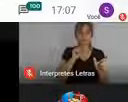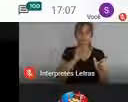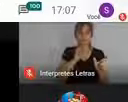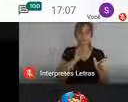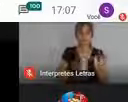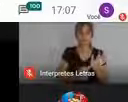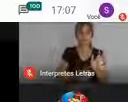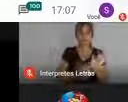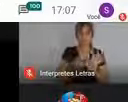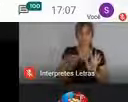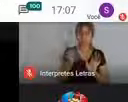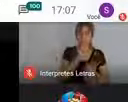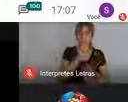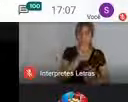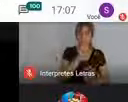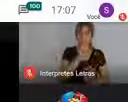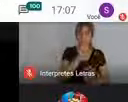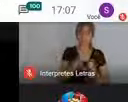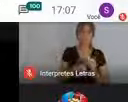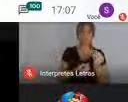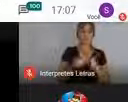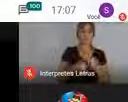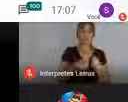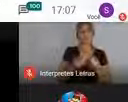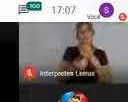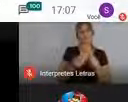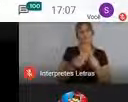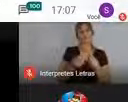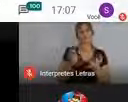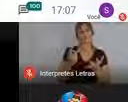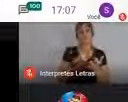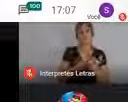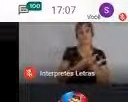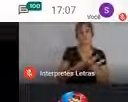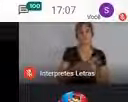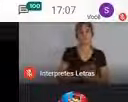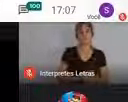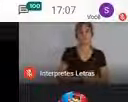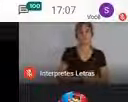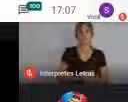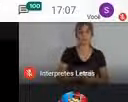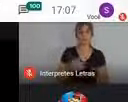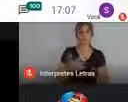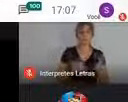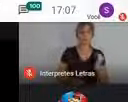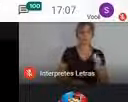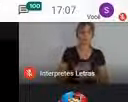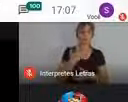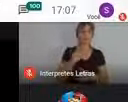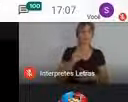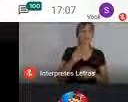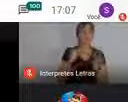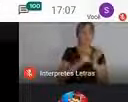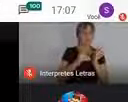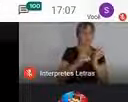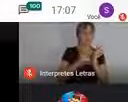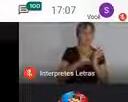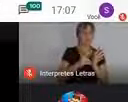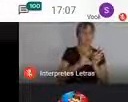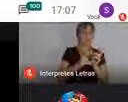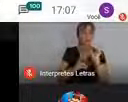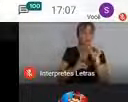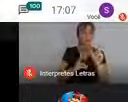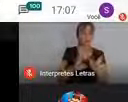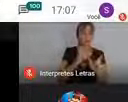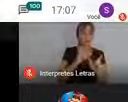exemplo, a lexia mamangá. Ela é uma lexia de origem tupi-guarani, né? Mamangá, que